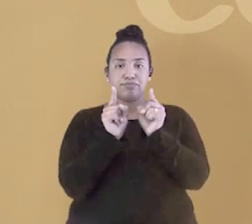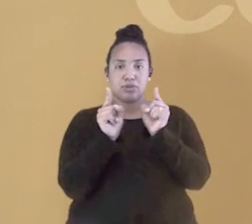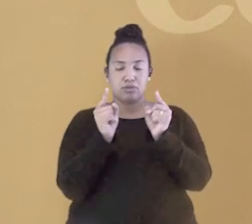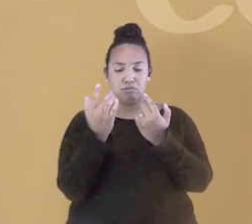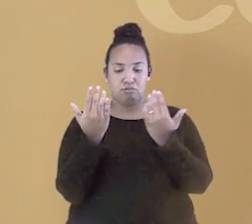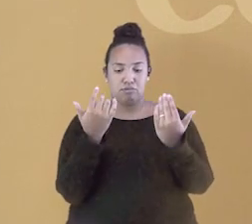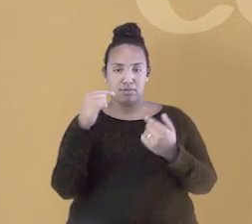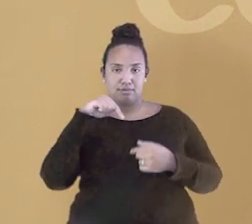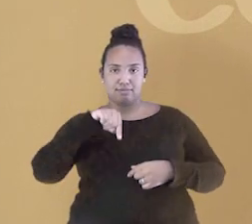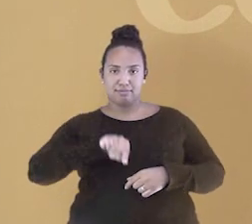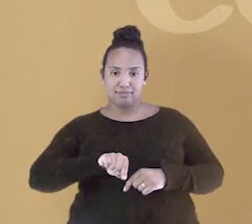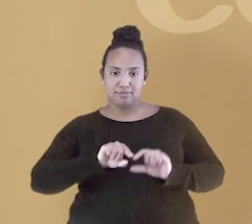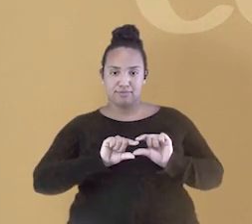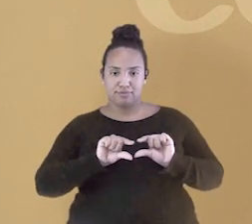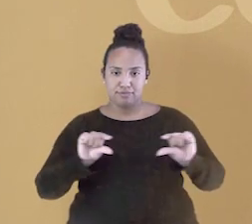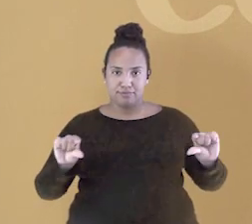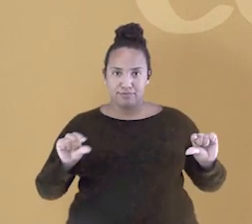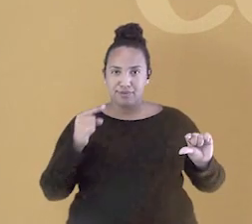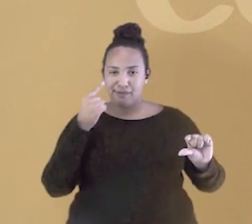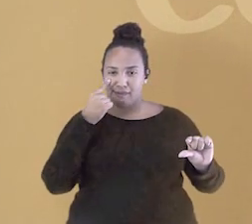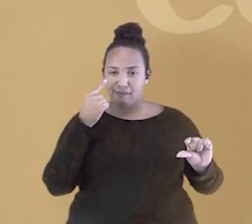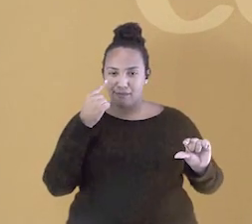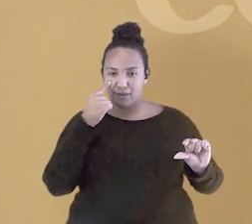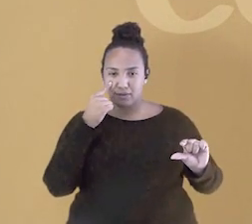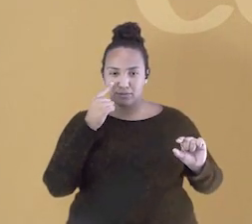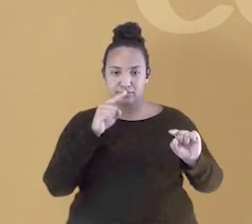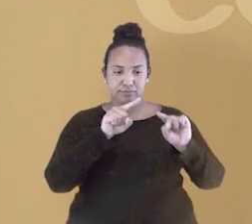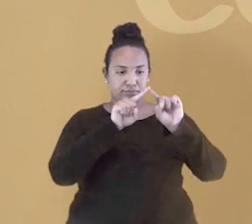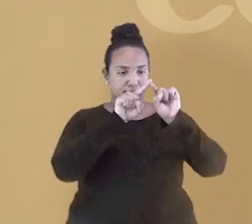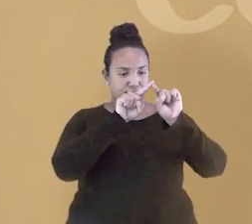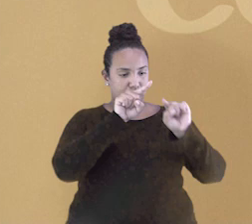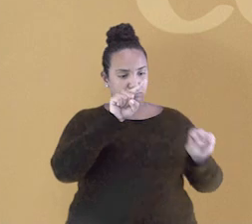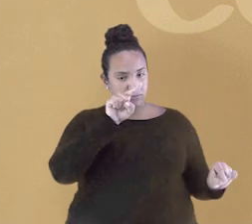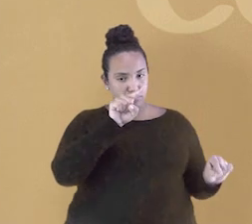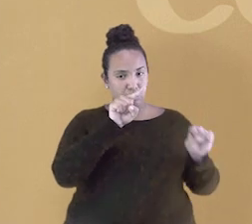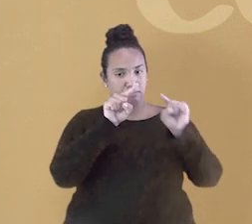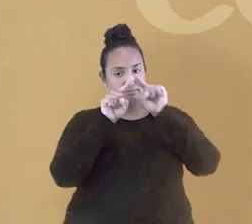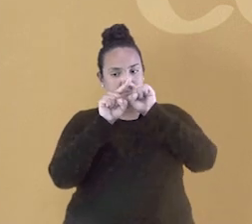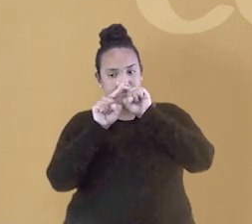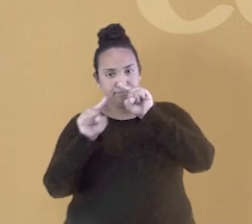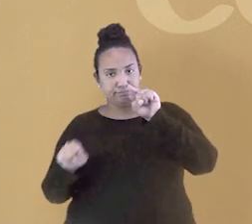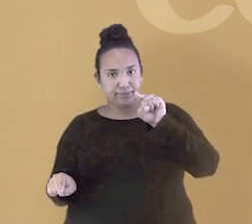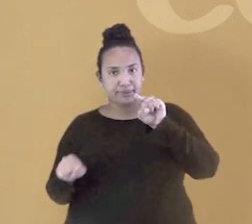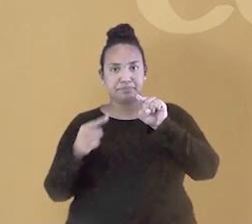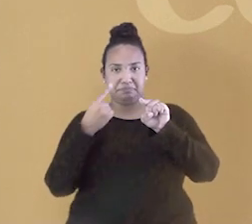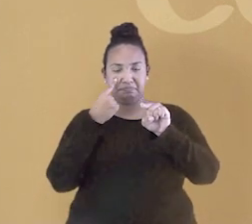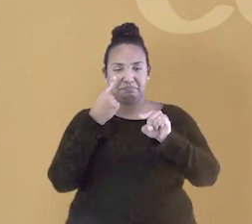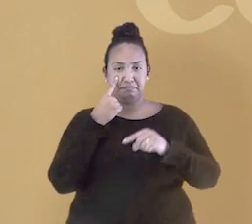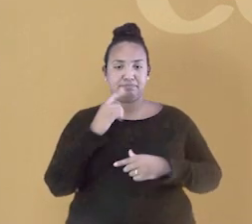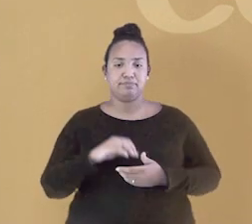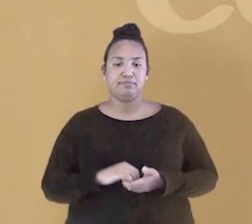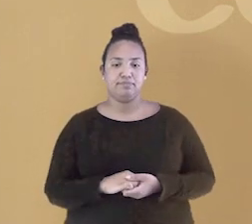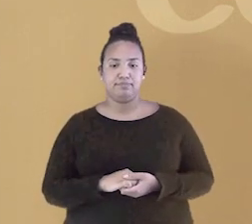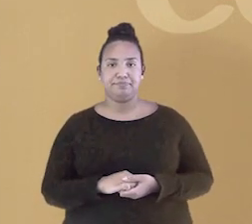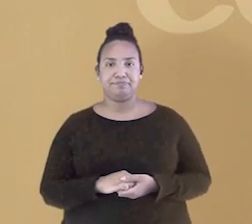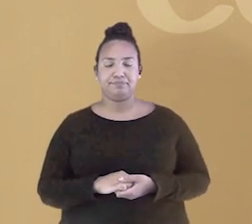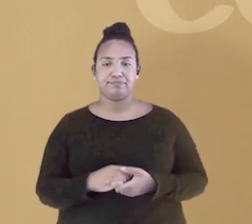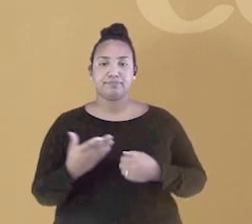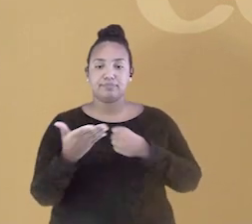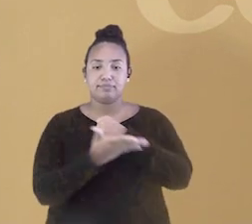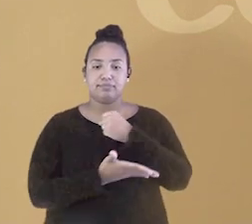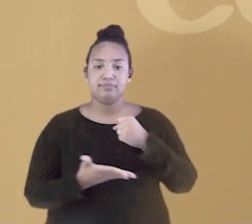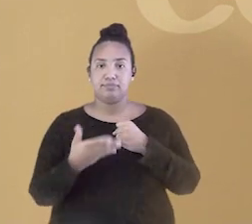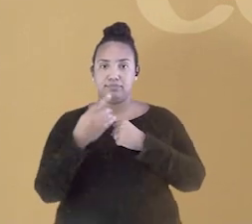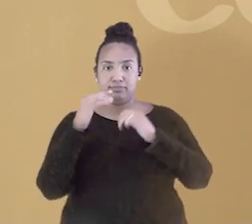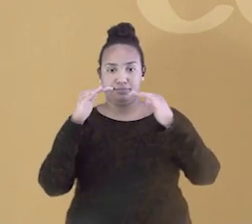que ele tem esses lados inclinados, como você pode ver aí no desenho. E olhando para as bases,